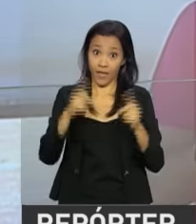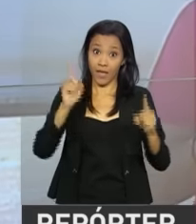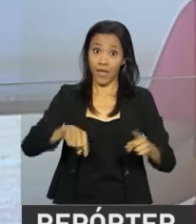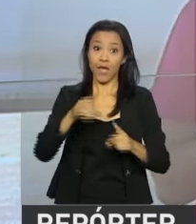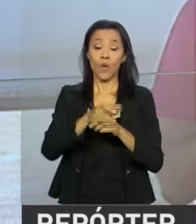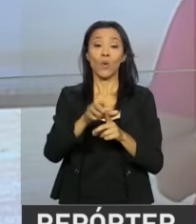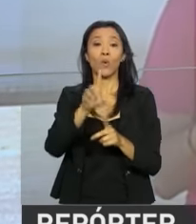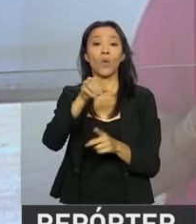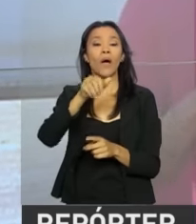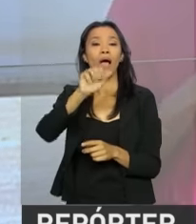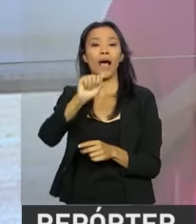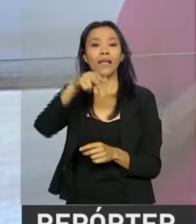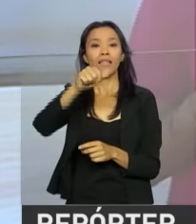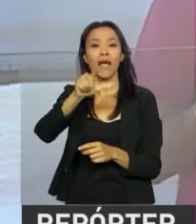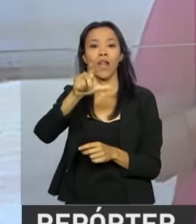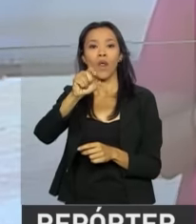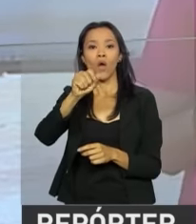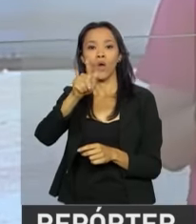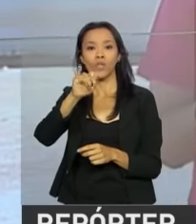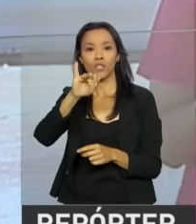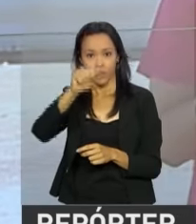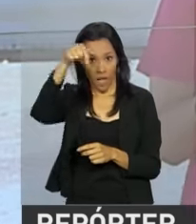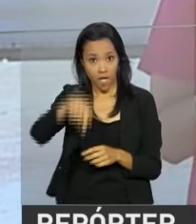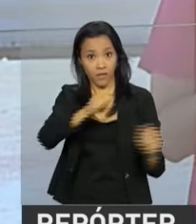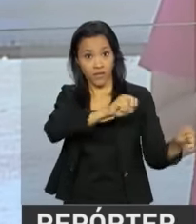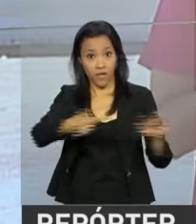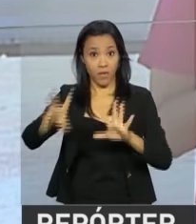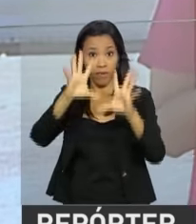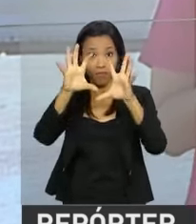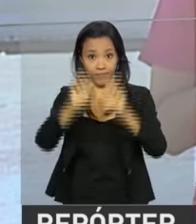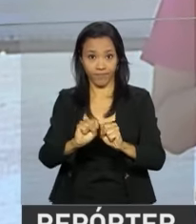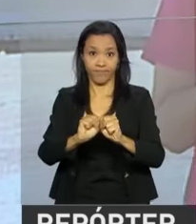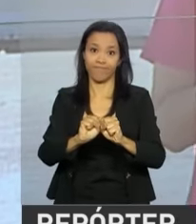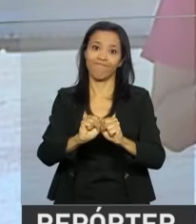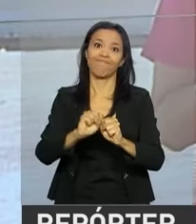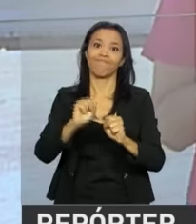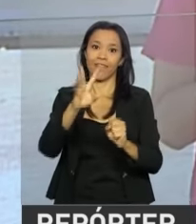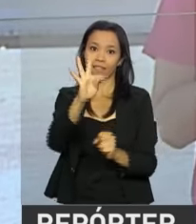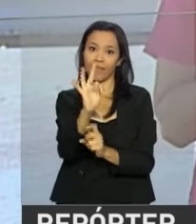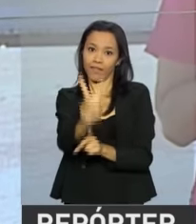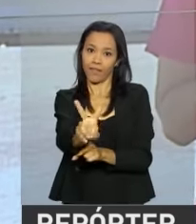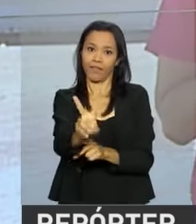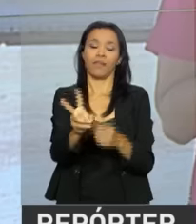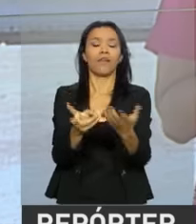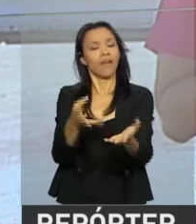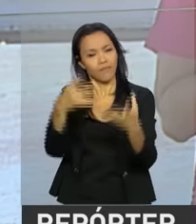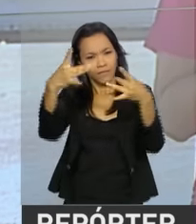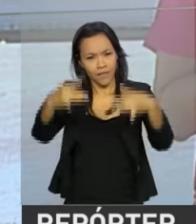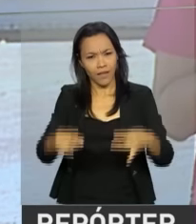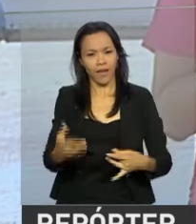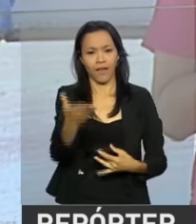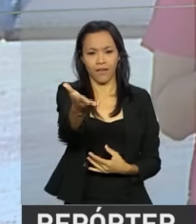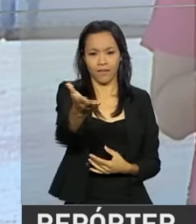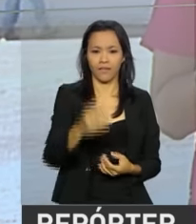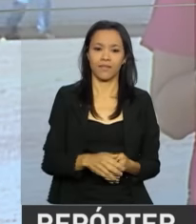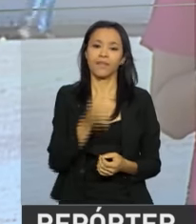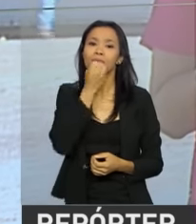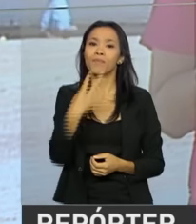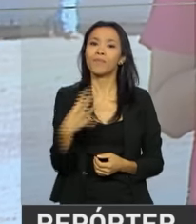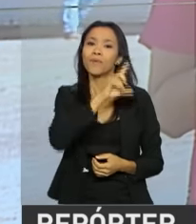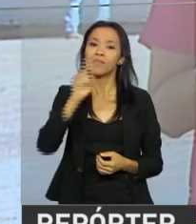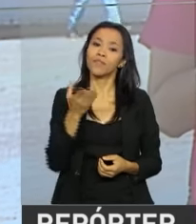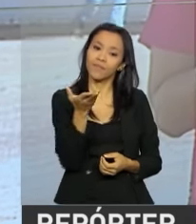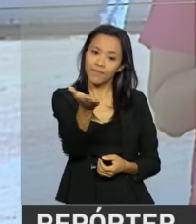do sinal analógico das televisões será esta semana no Distrito Federal. Gabriela Noronha traz os detalhes para a gente. Oi, Gabriela, bom dia para